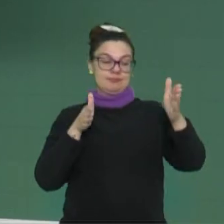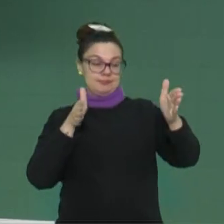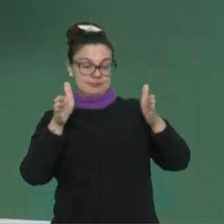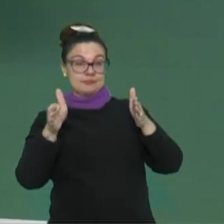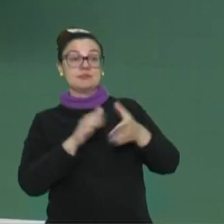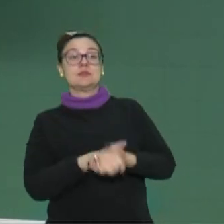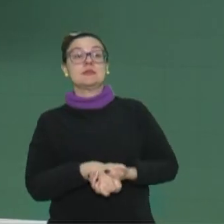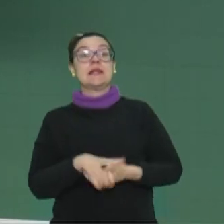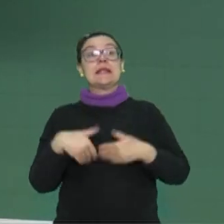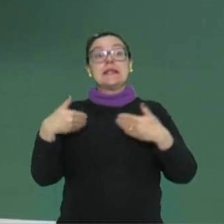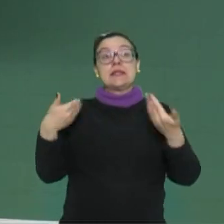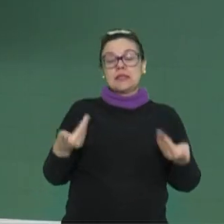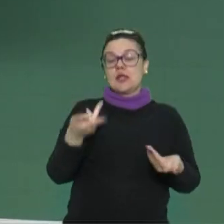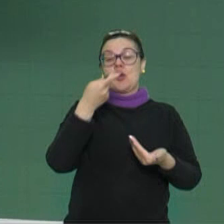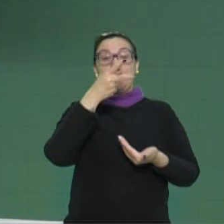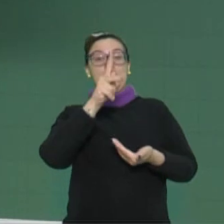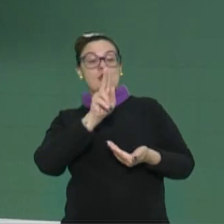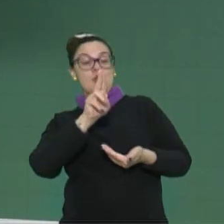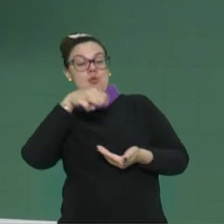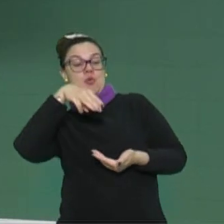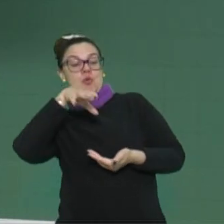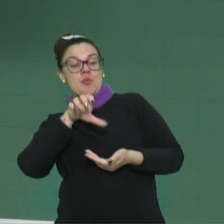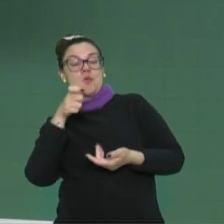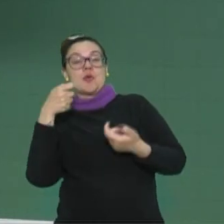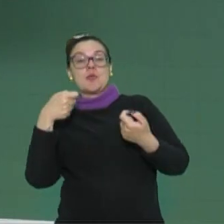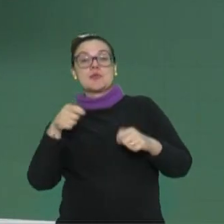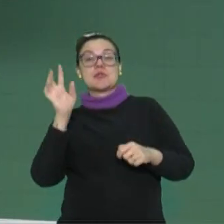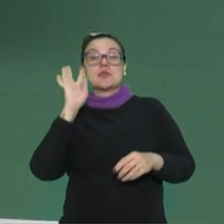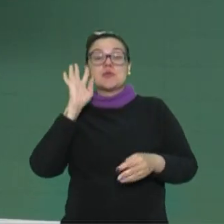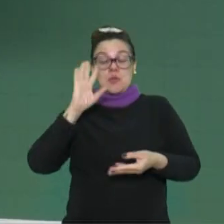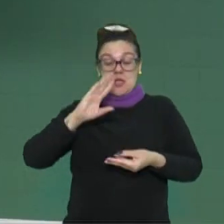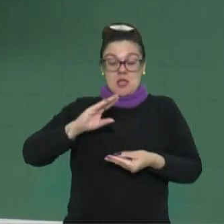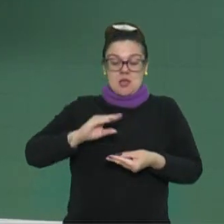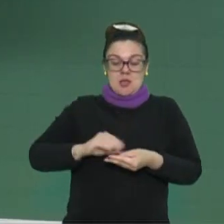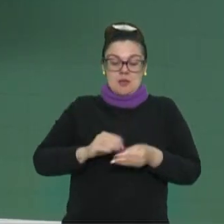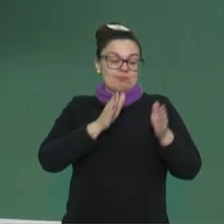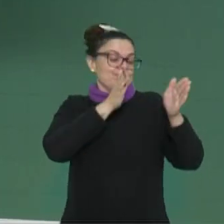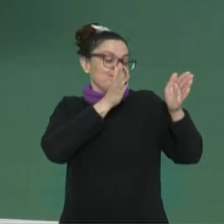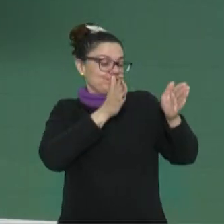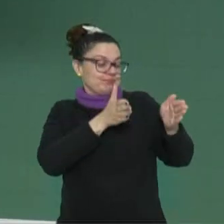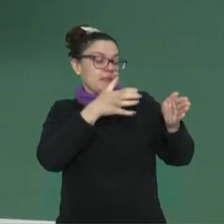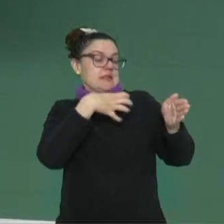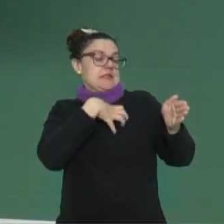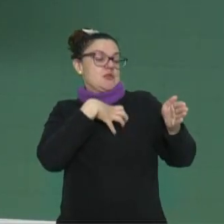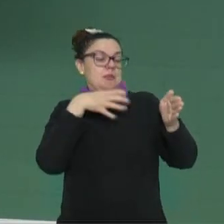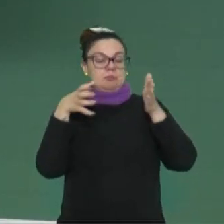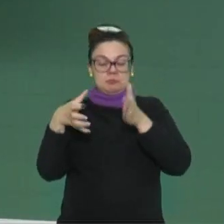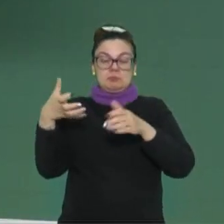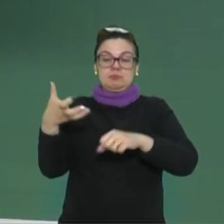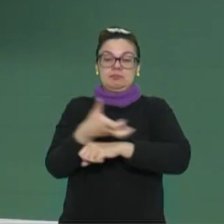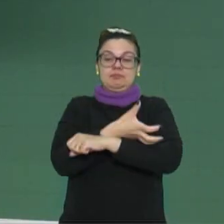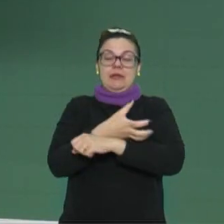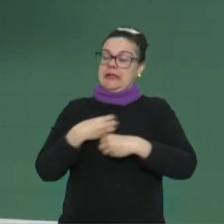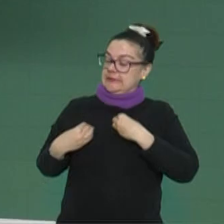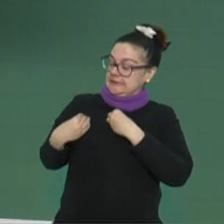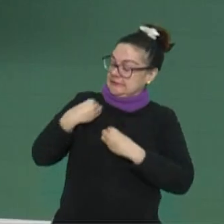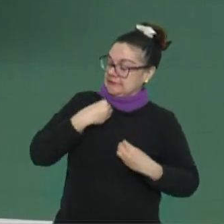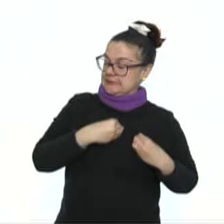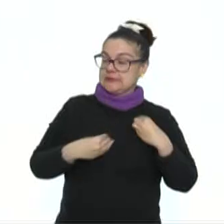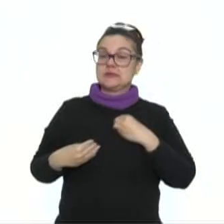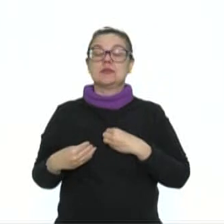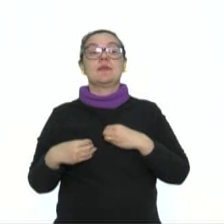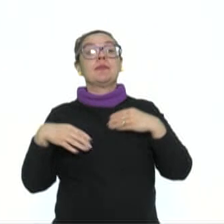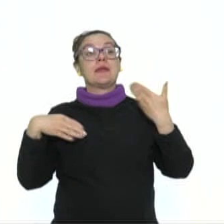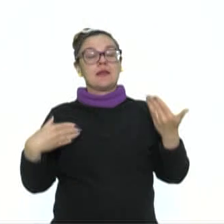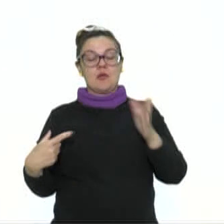Hume, eu tenho que entender o espaço das emoções, o espaço do sentimento humano e da sensibilidade dele. A